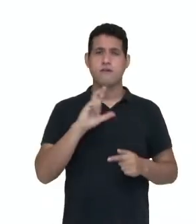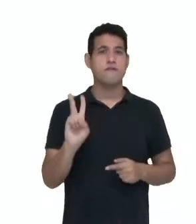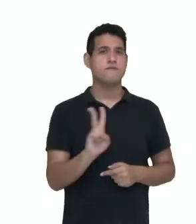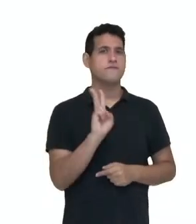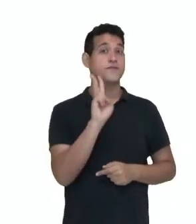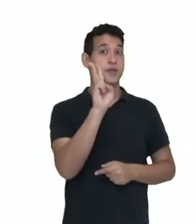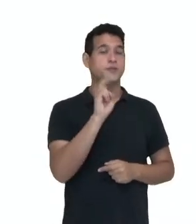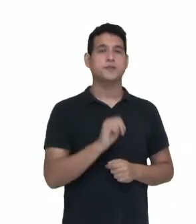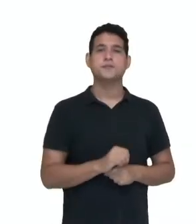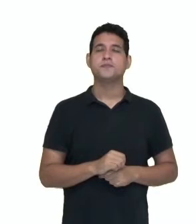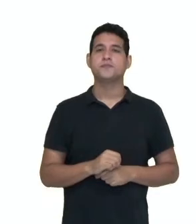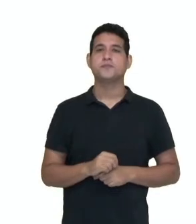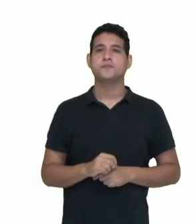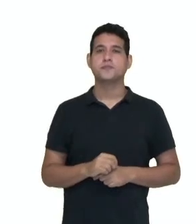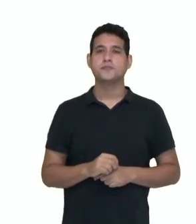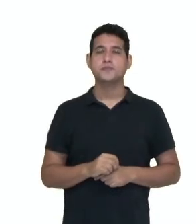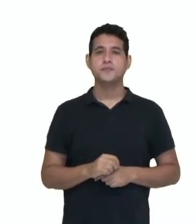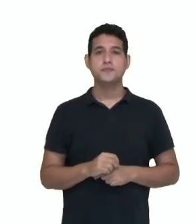aqui.